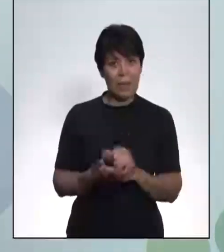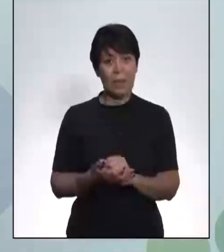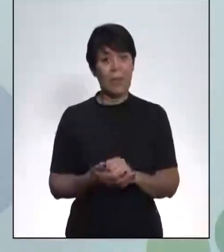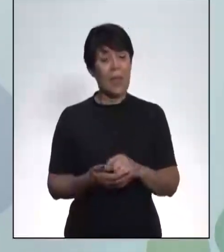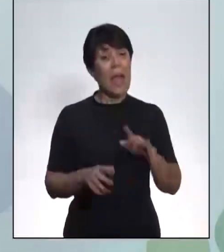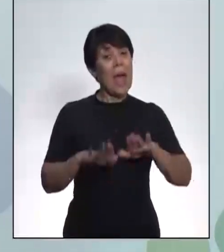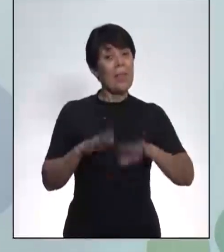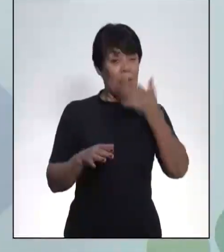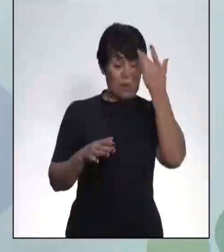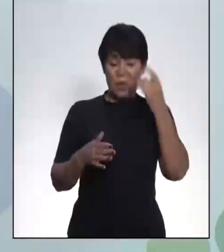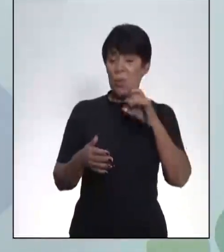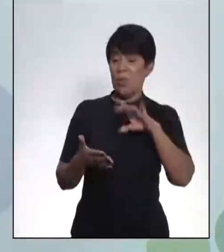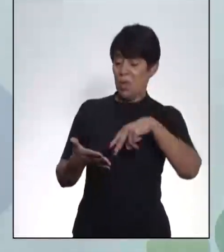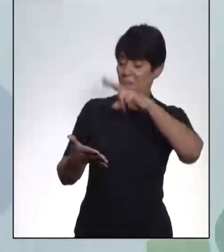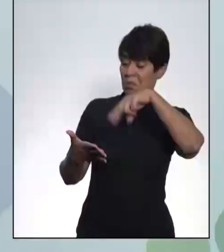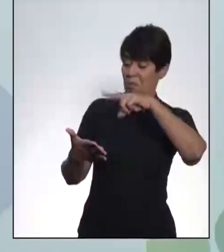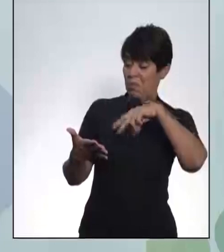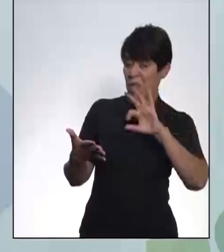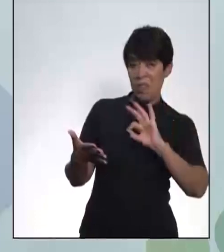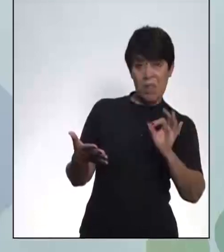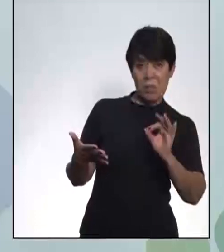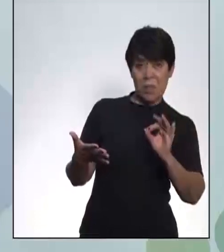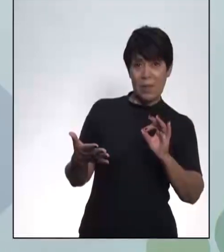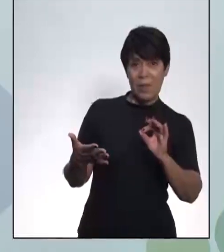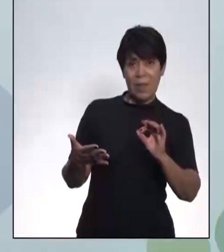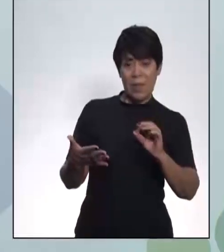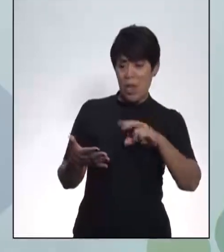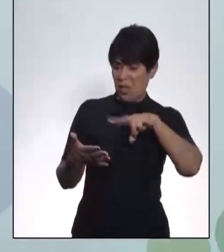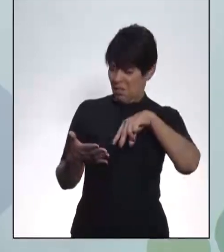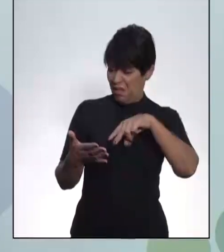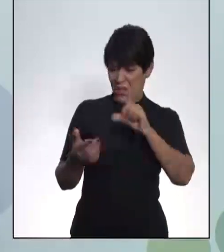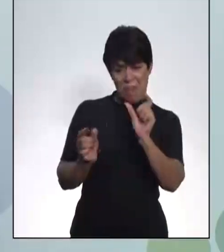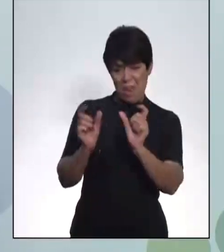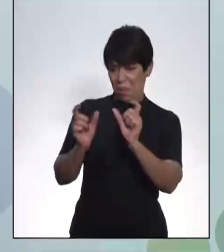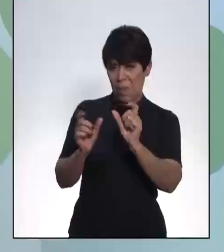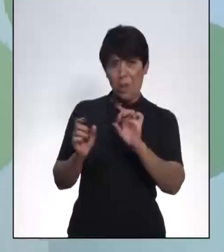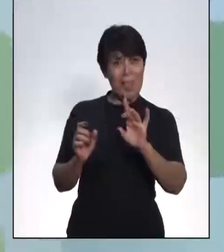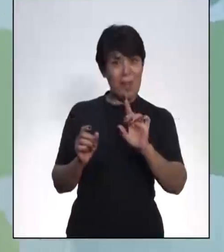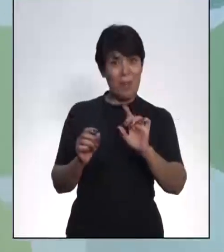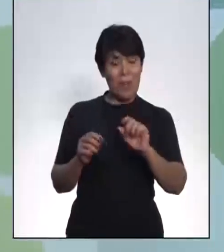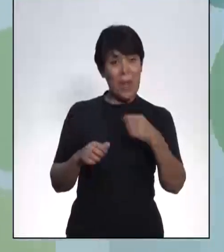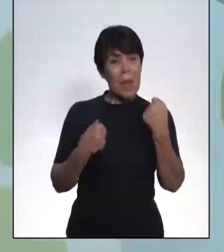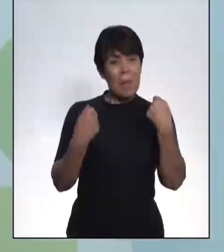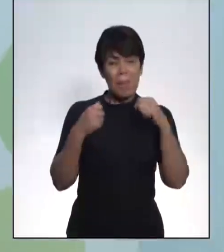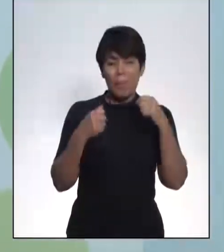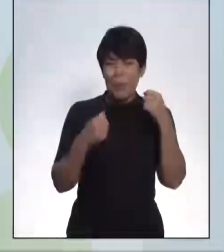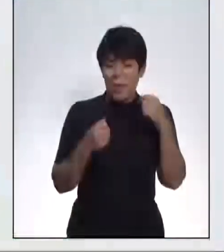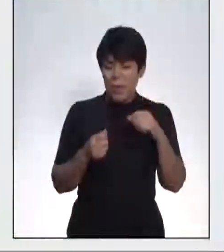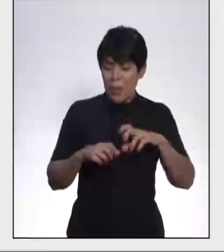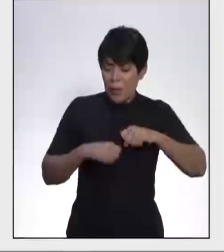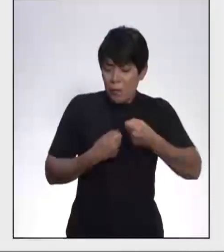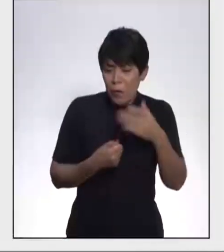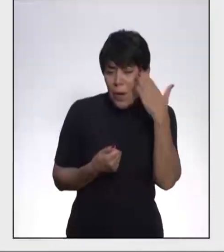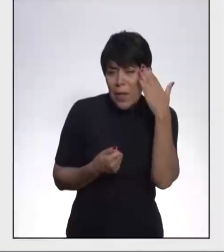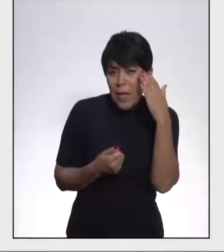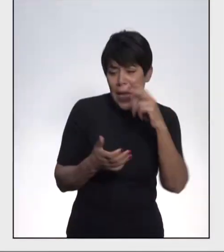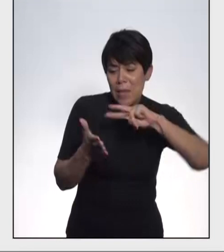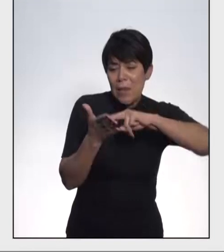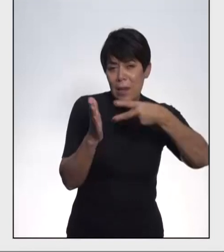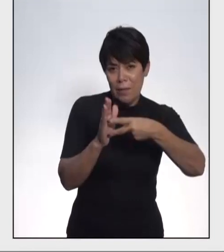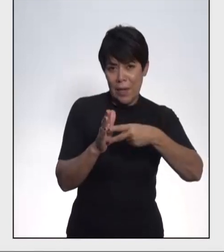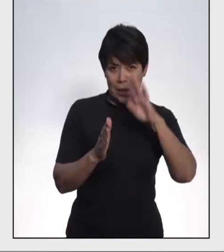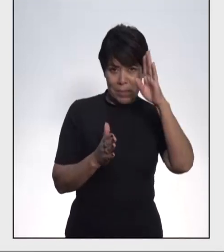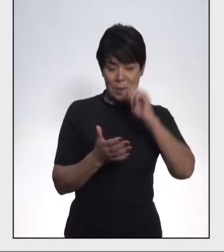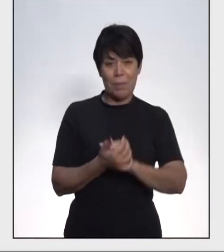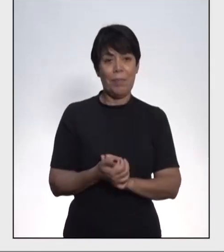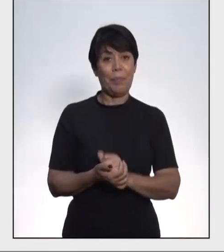só olham o que está escrito. Tem que olhar o como está escrito. Tudo bem? Muito bem. Dá uma olhadinha nesse poema aqui, Pássaro em vertical.